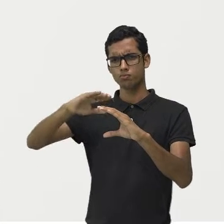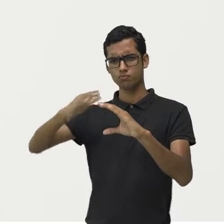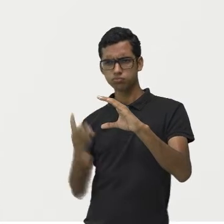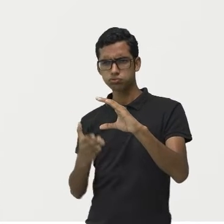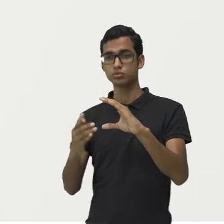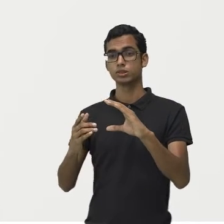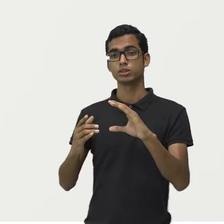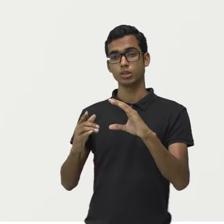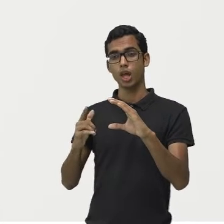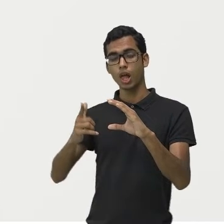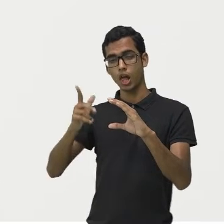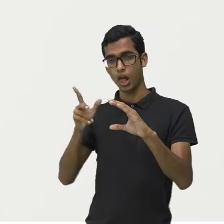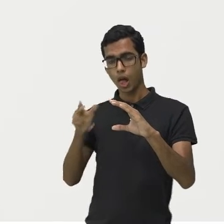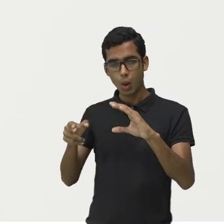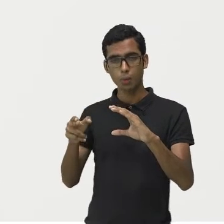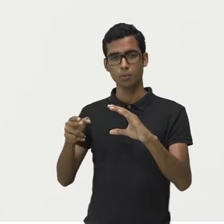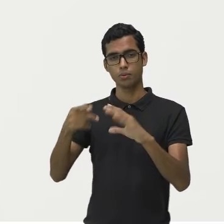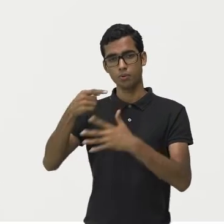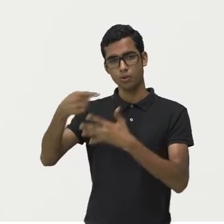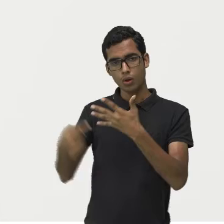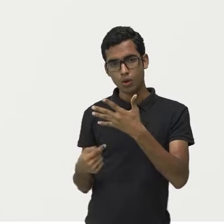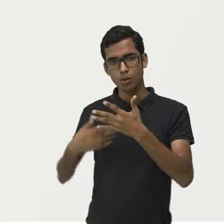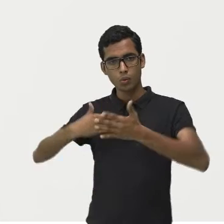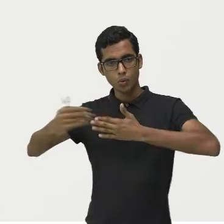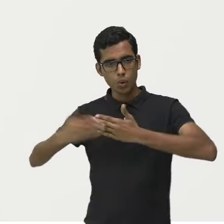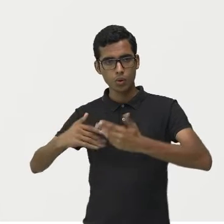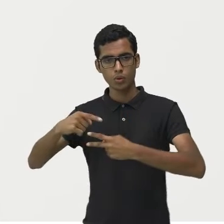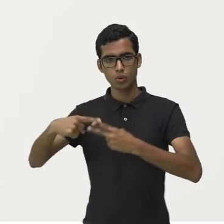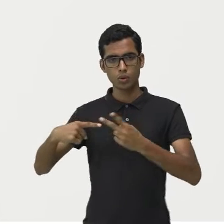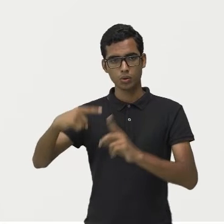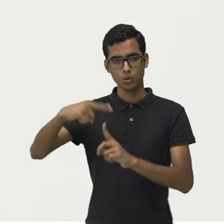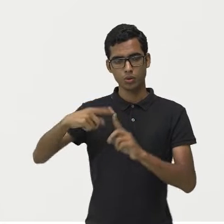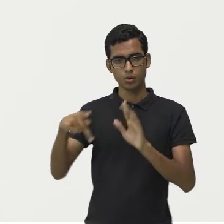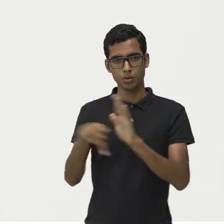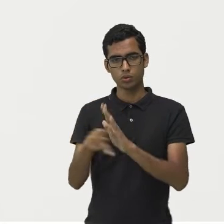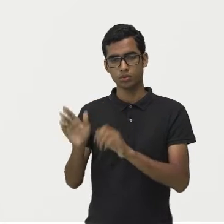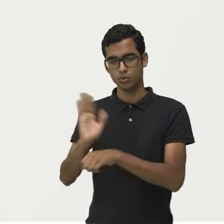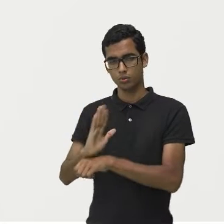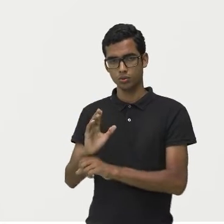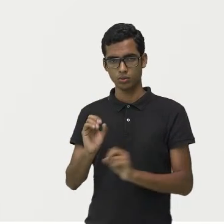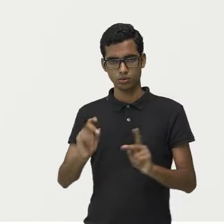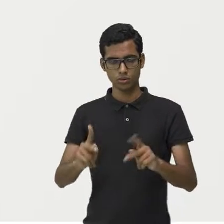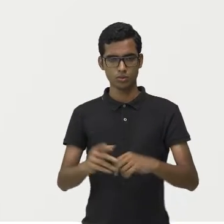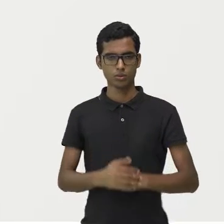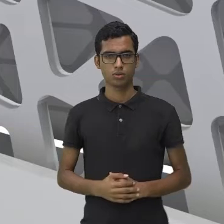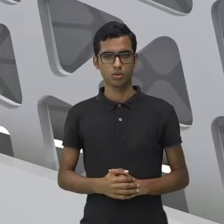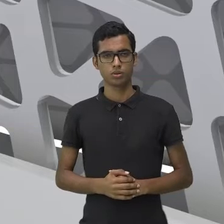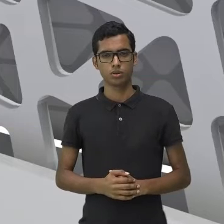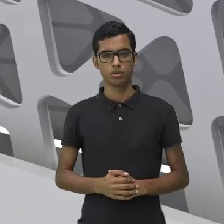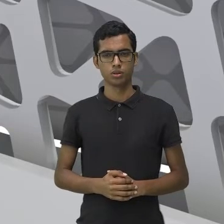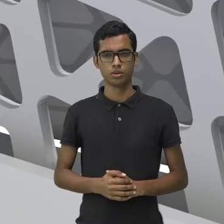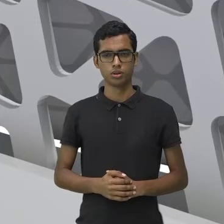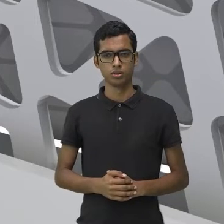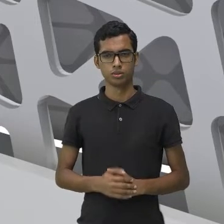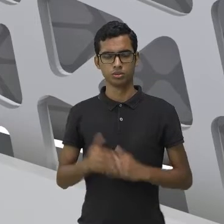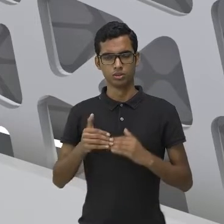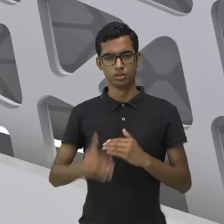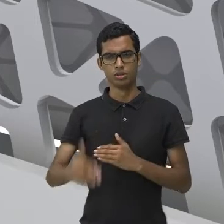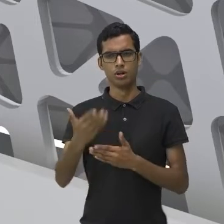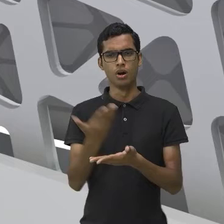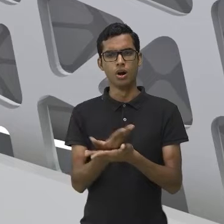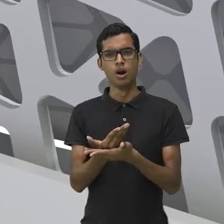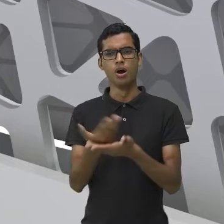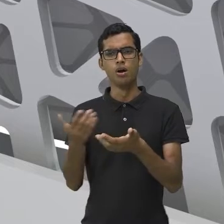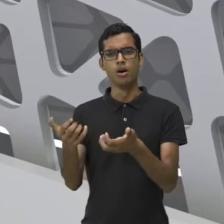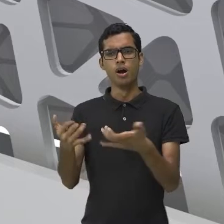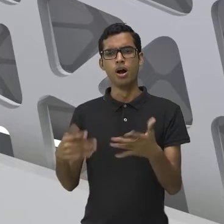são os mesmos para qualquer um dos dois tipos de espelhos. Muito bem, vamos seguir adiante falando